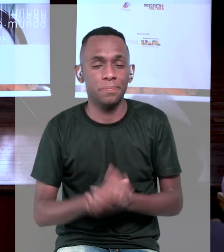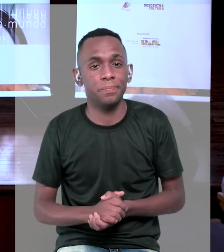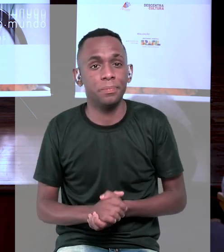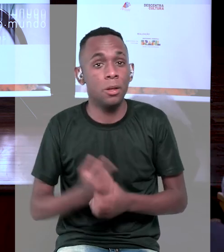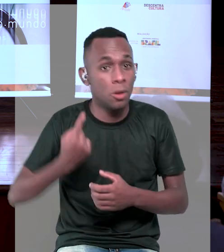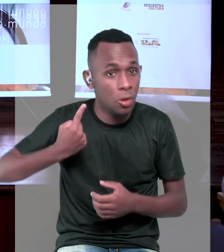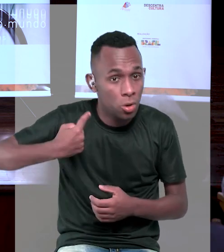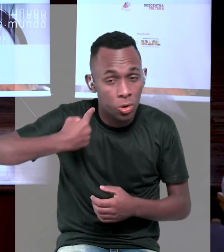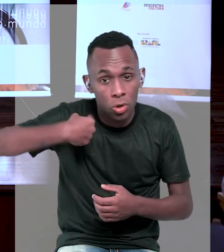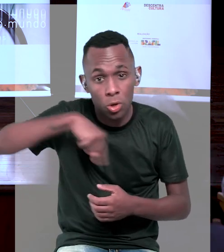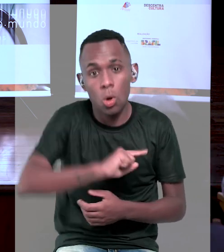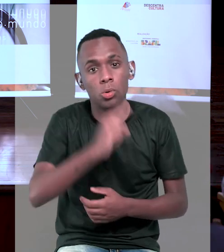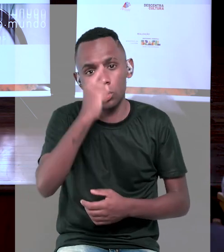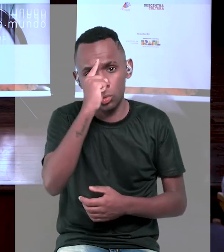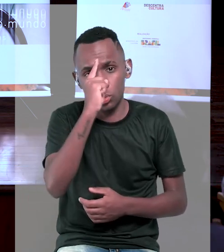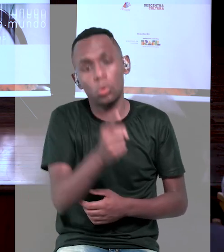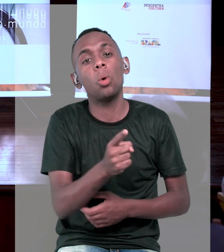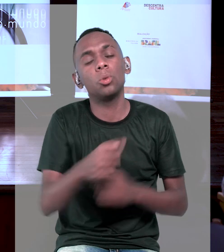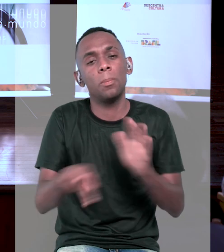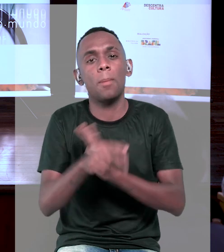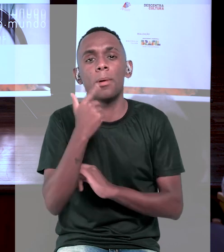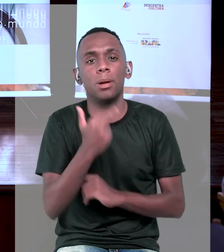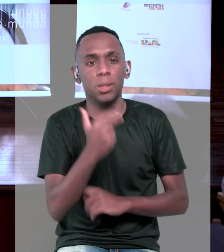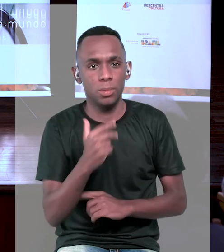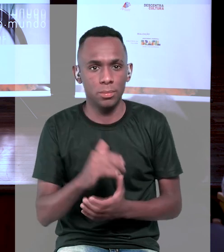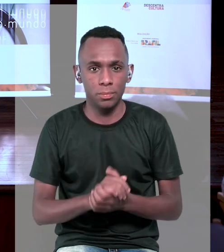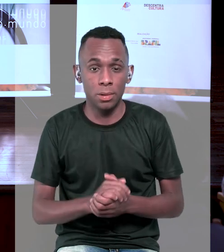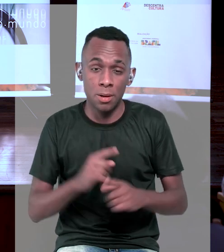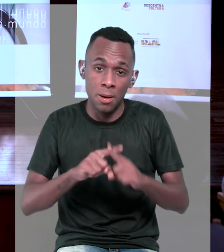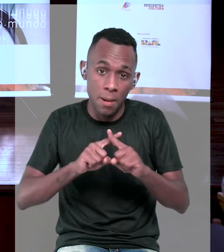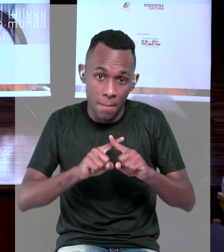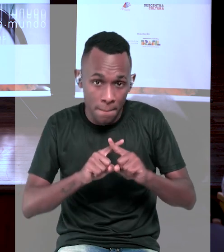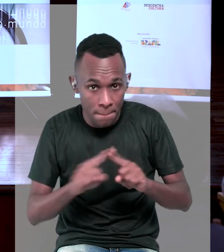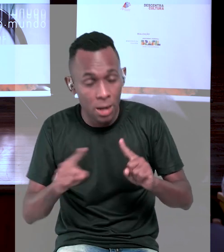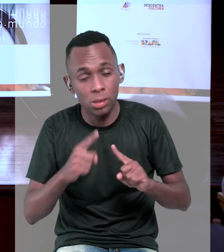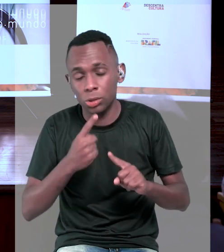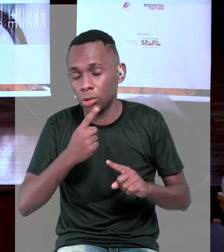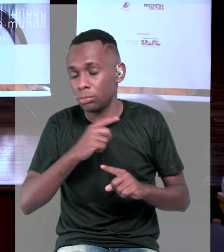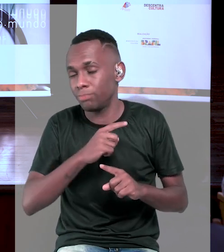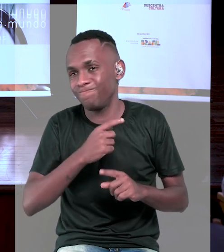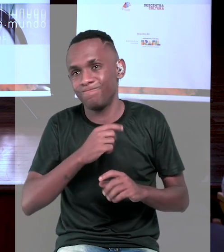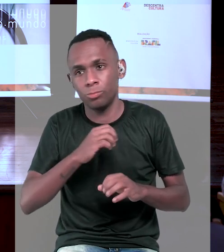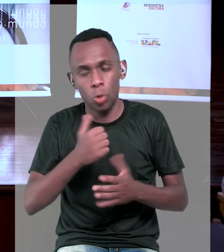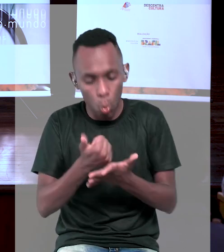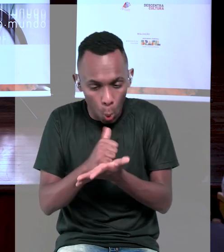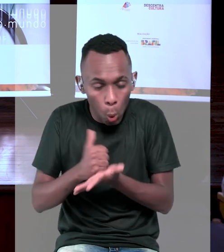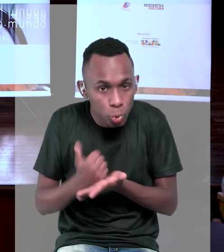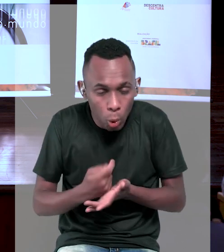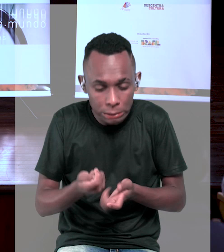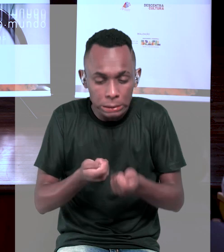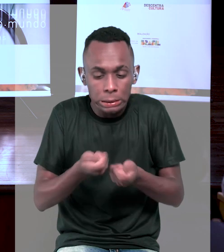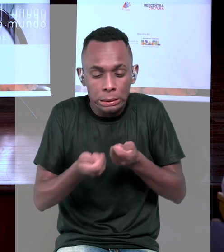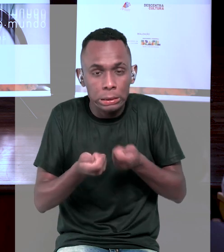Nós somos os donos da nossa língua. Mas nós não controlamos a língua. ela